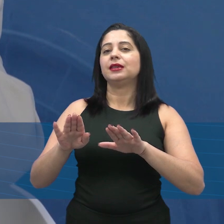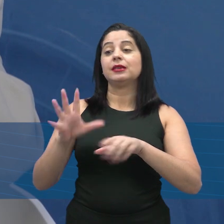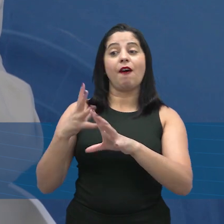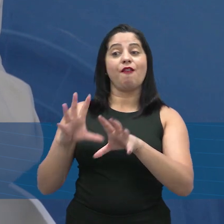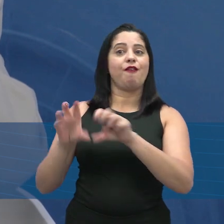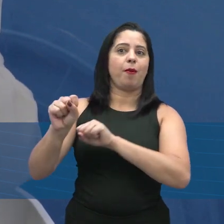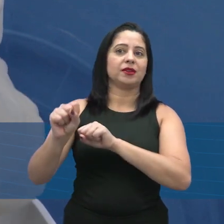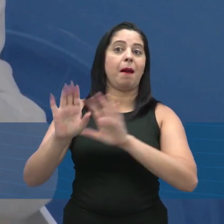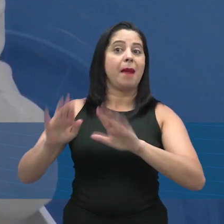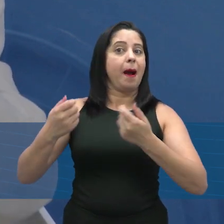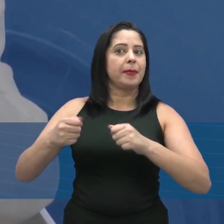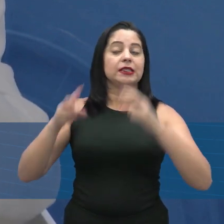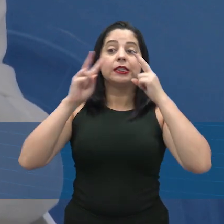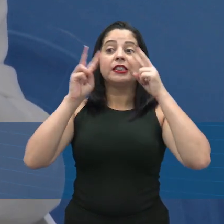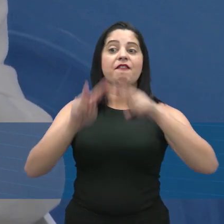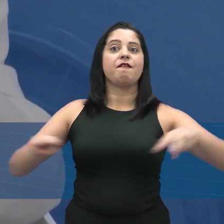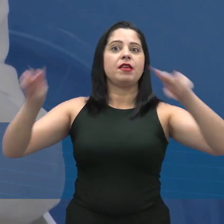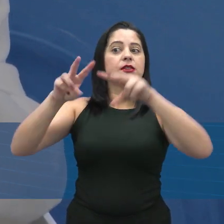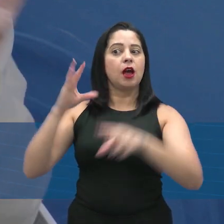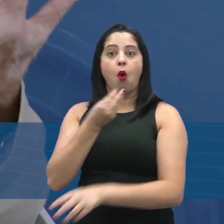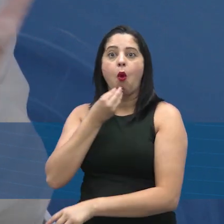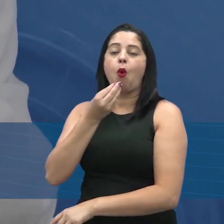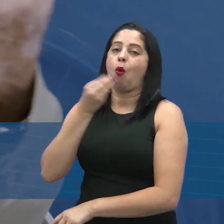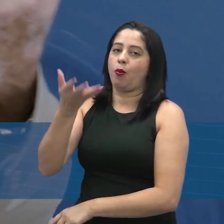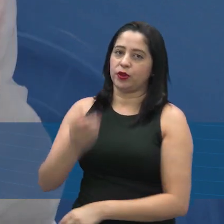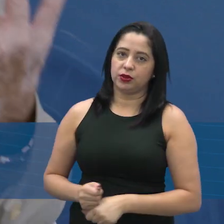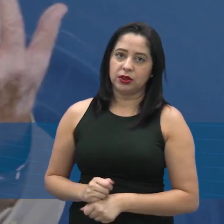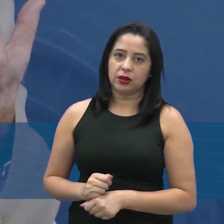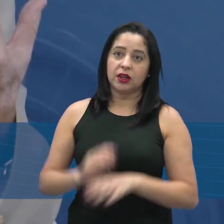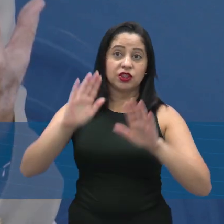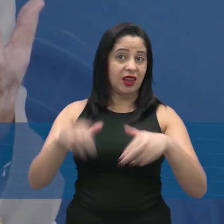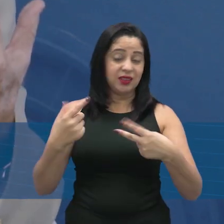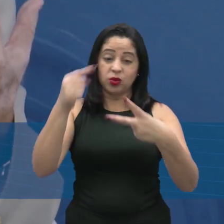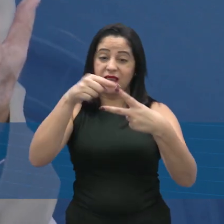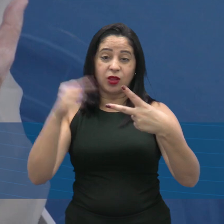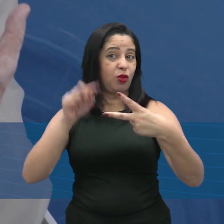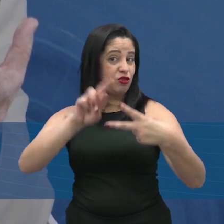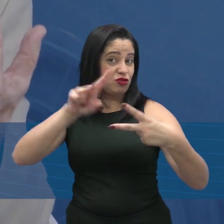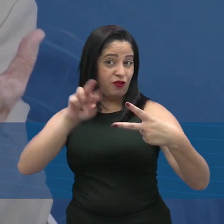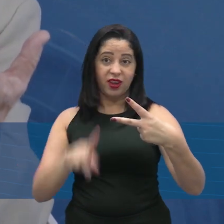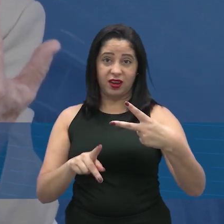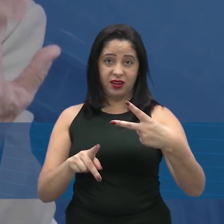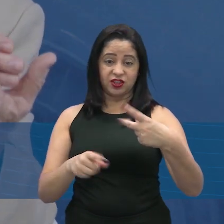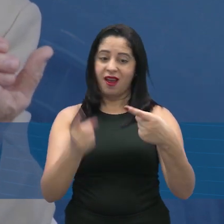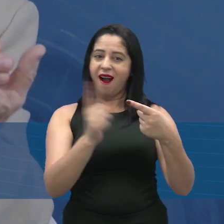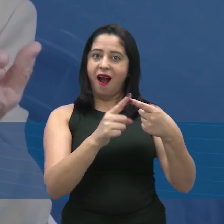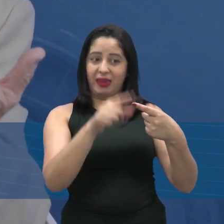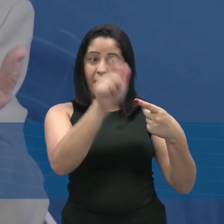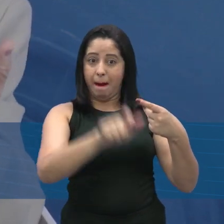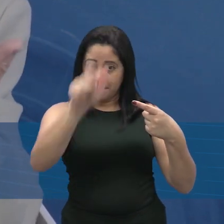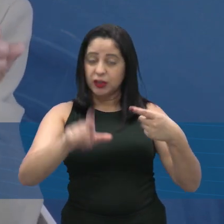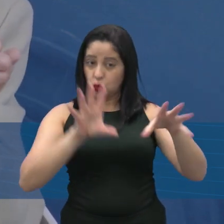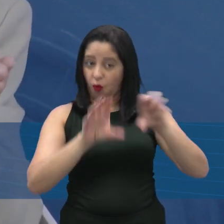oportunidade e explorar aquela oportunidade. Então, são duas coisas distintas. Uma é aquele que tem uma formação